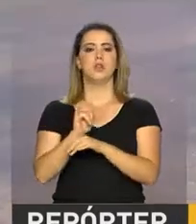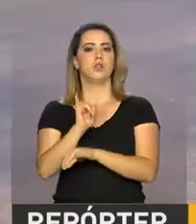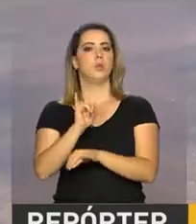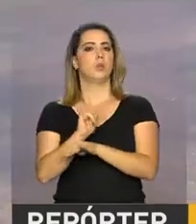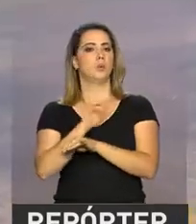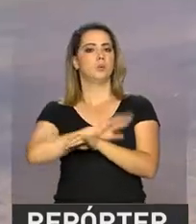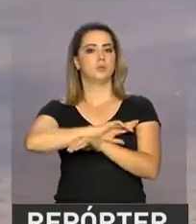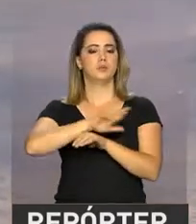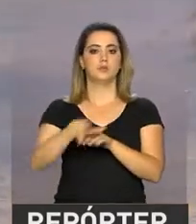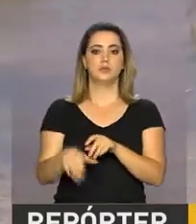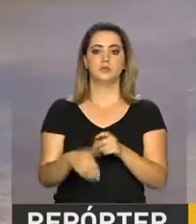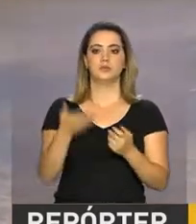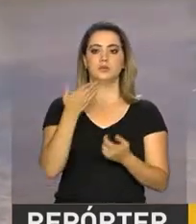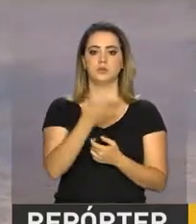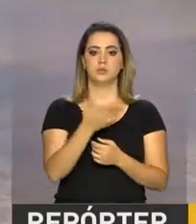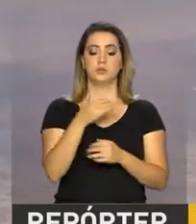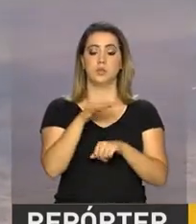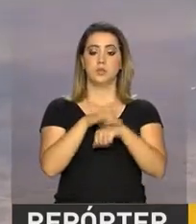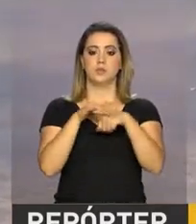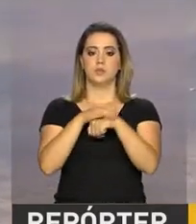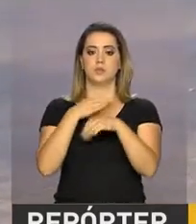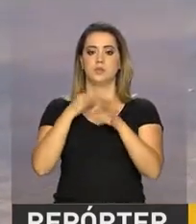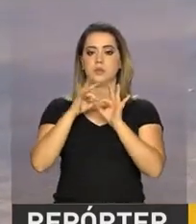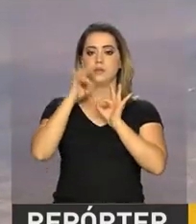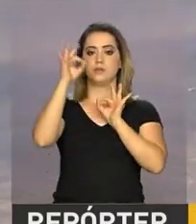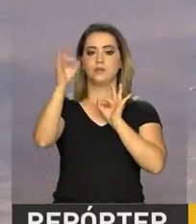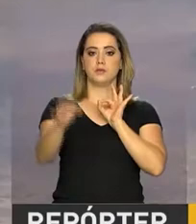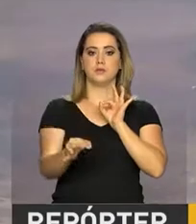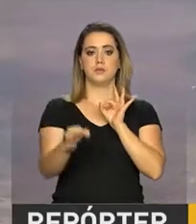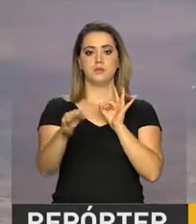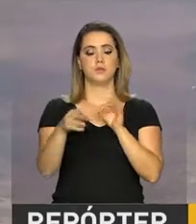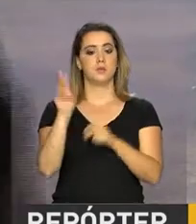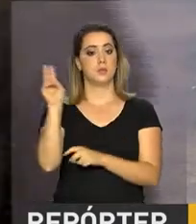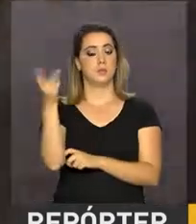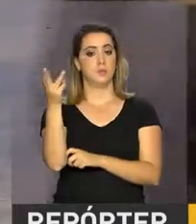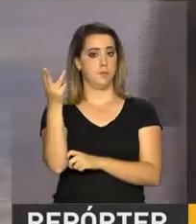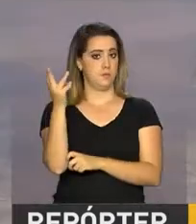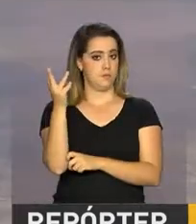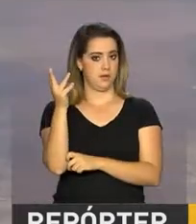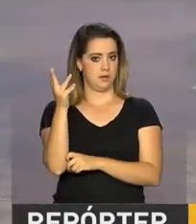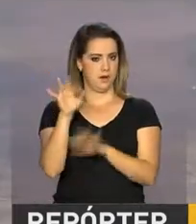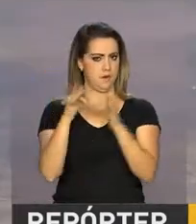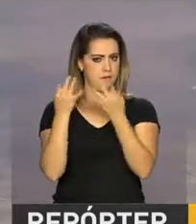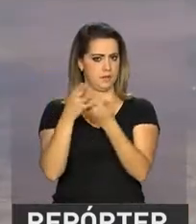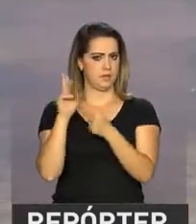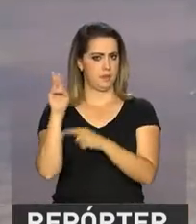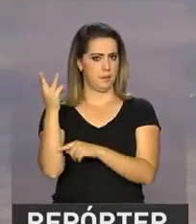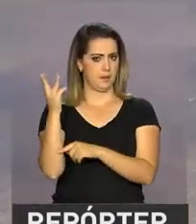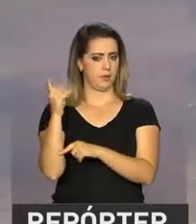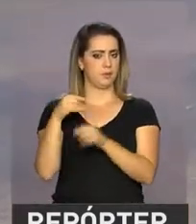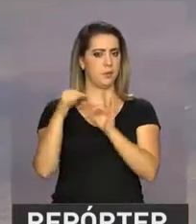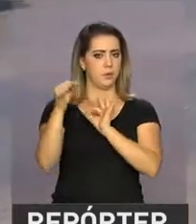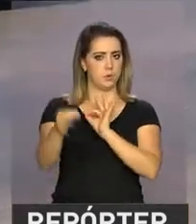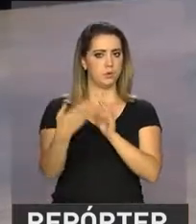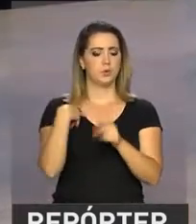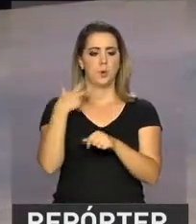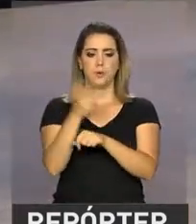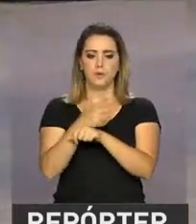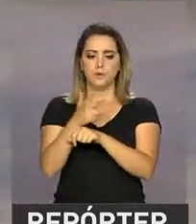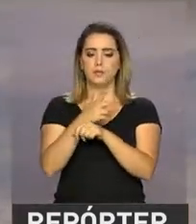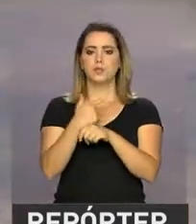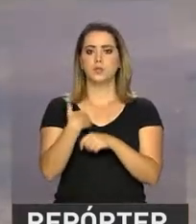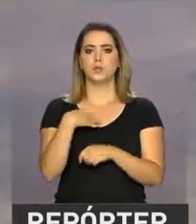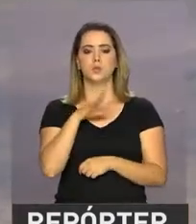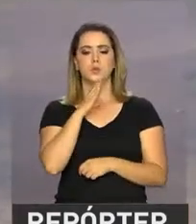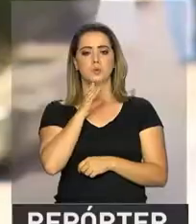Eu converso com meus familiares que moram longe. Eu tenho uma família que mora em São Luís do Maranhão. Então eu converso com eles por vídeo, consigo vê-los, conhecer